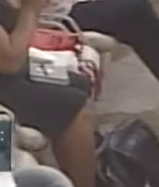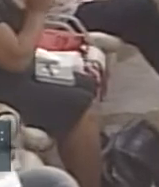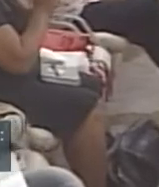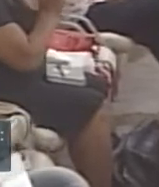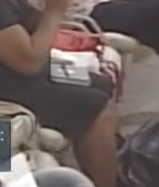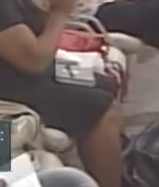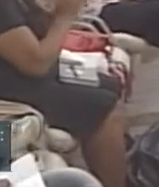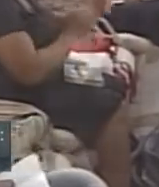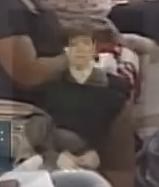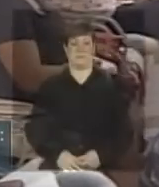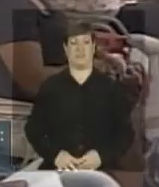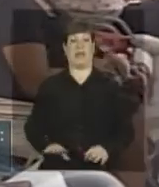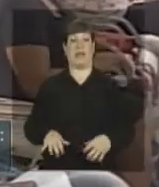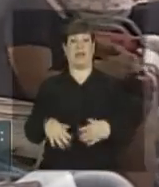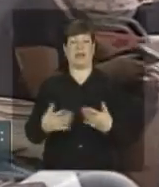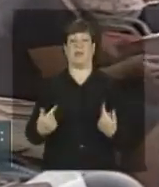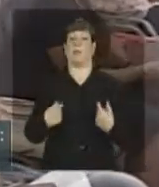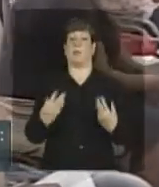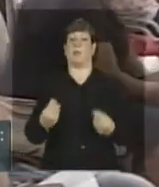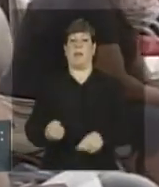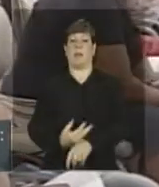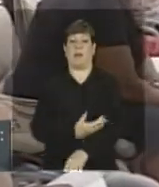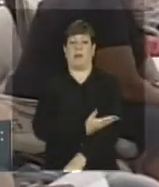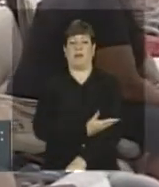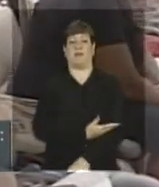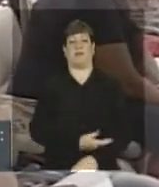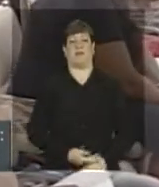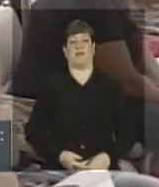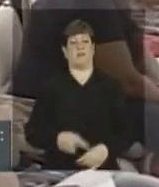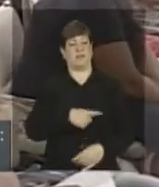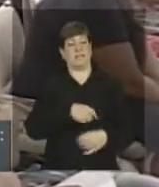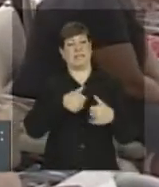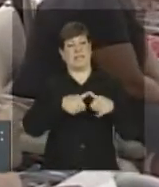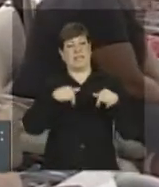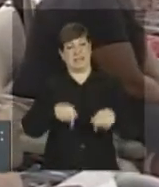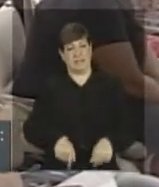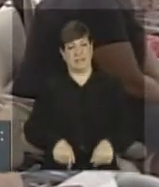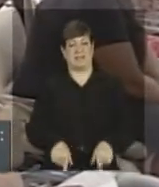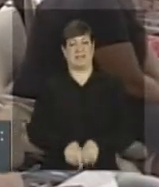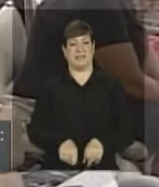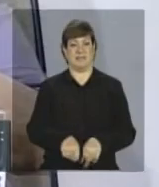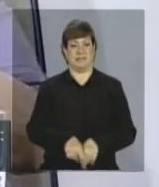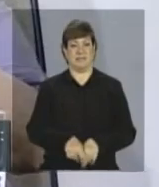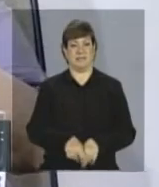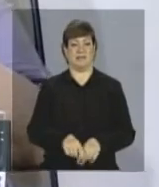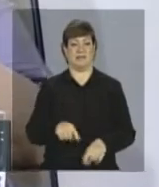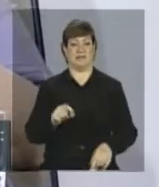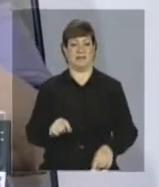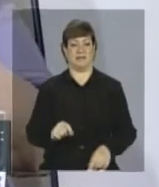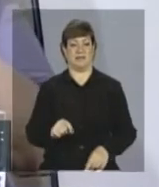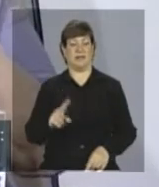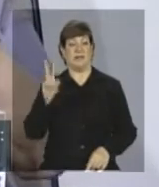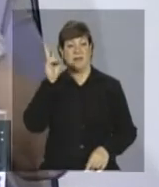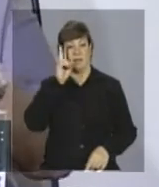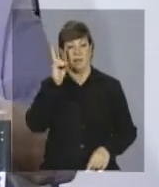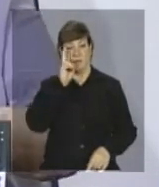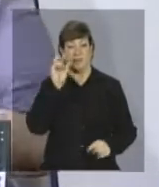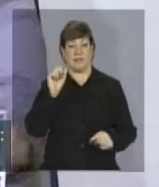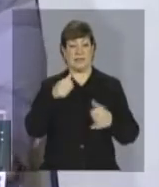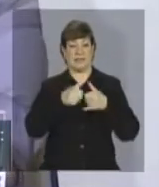Então, eu estou muito emocionada de você estar aqui e deu na segunda-feira estar